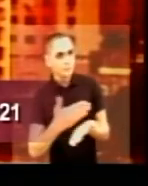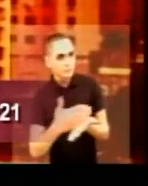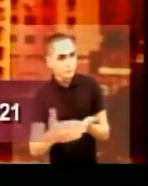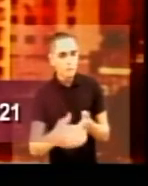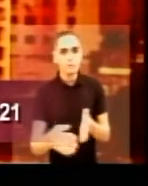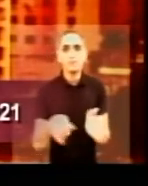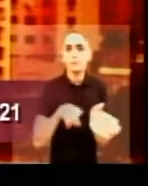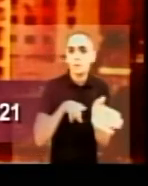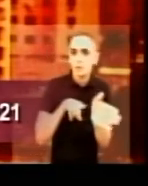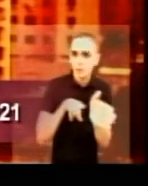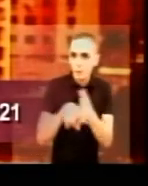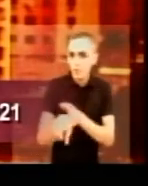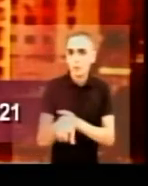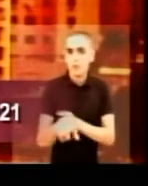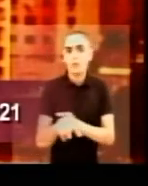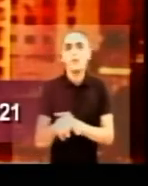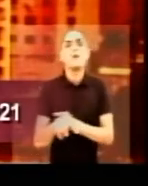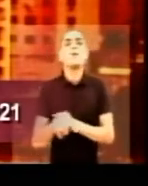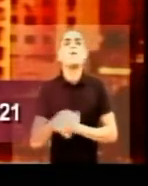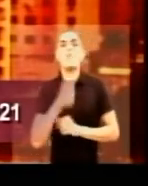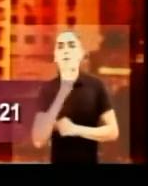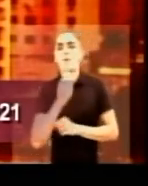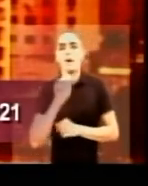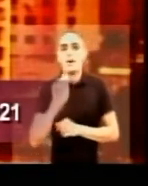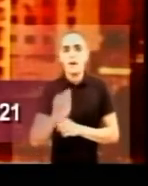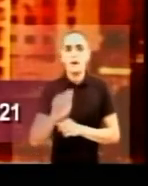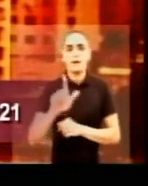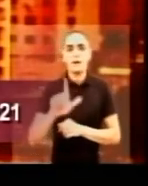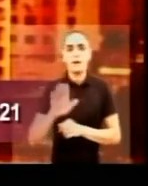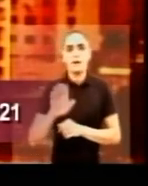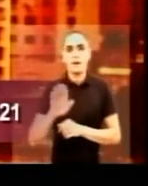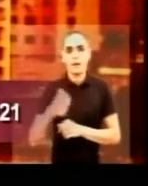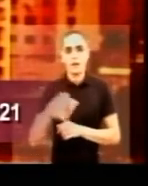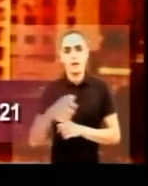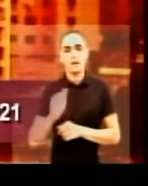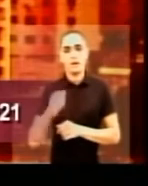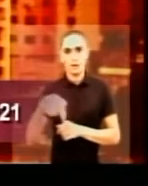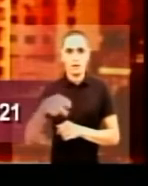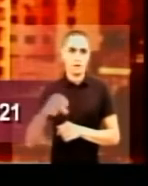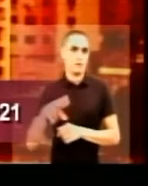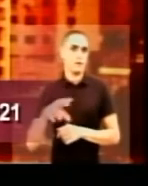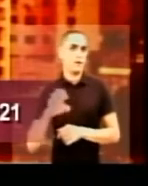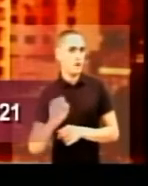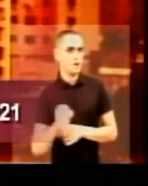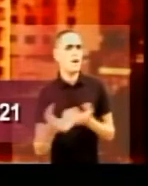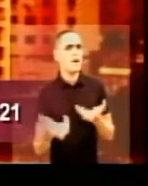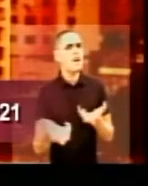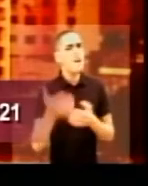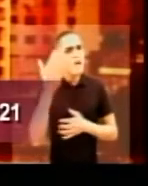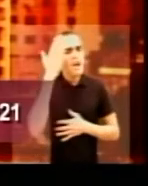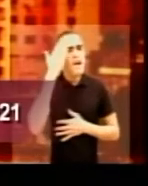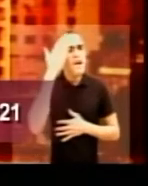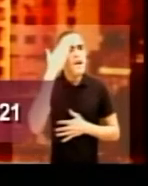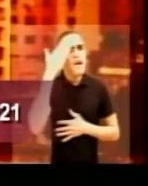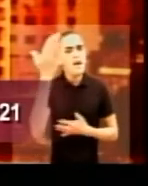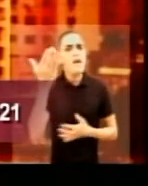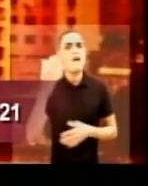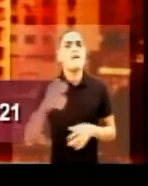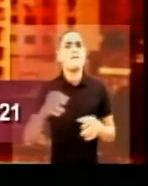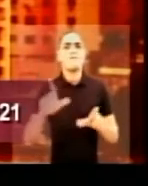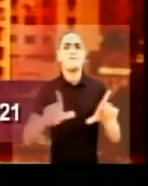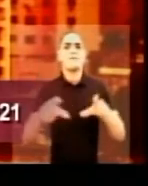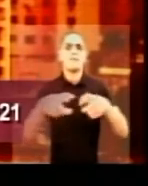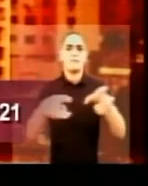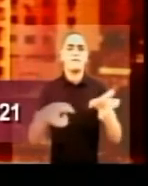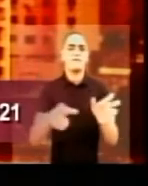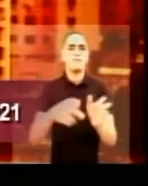Alexandre Gama, da TV Câmara, que quer saber, com esse retrocesso para a fase laranja, como é que fica a situação dos